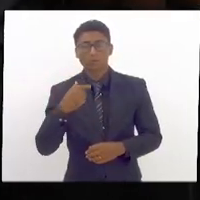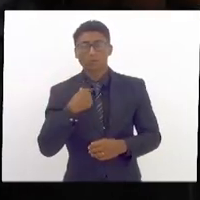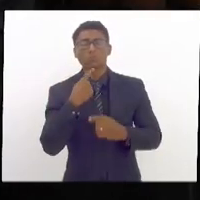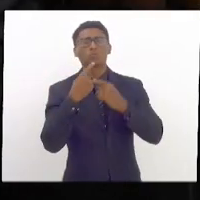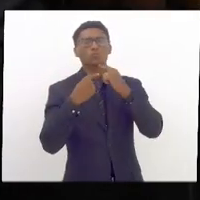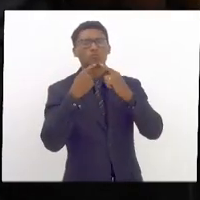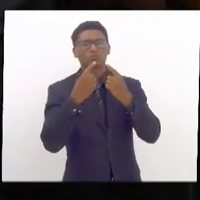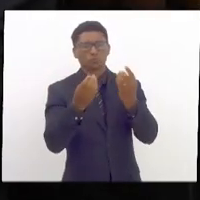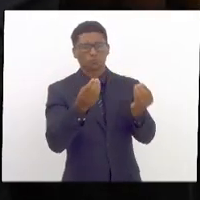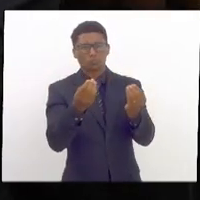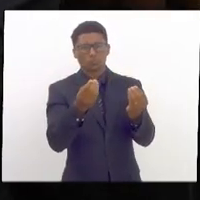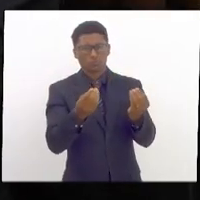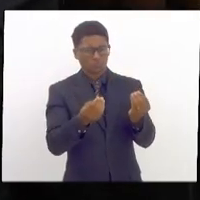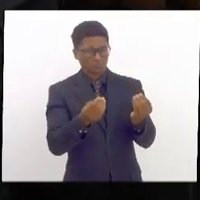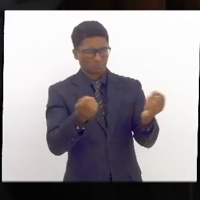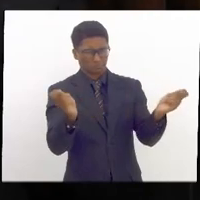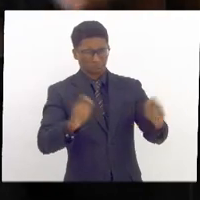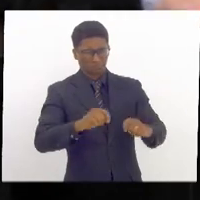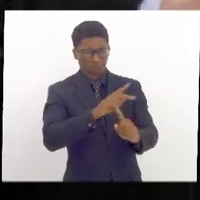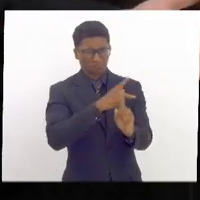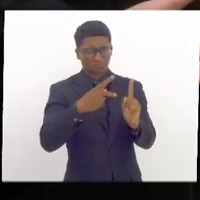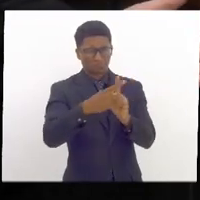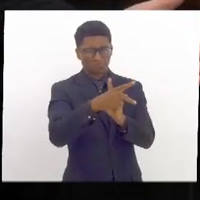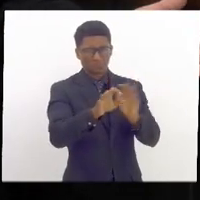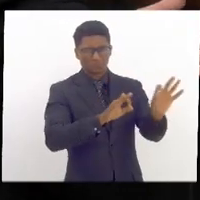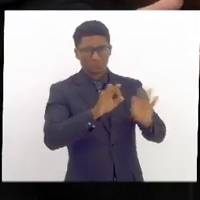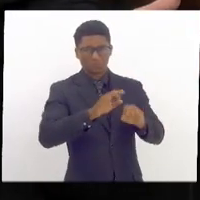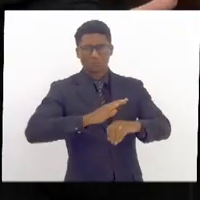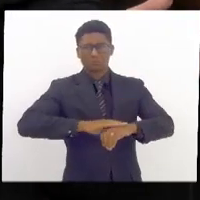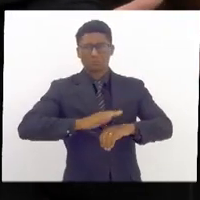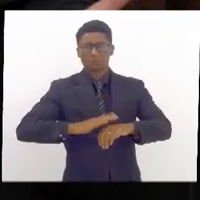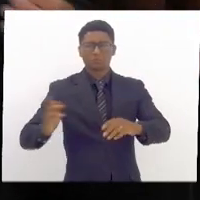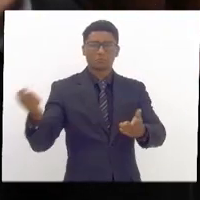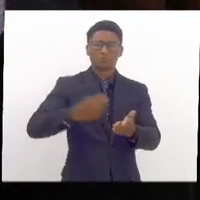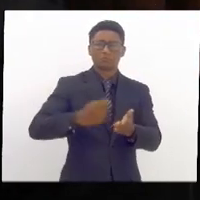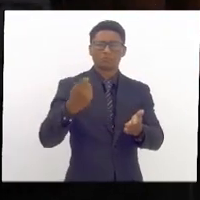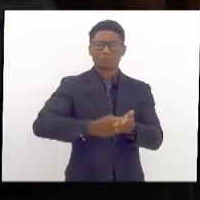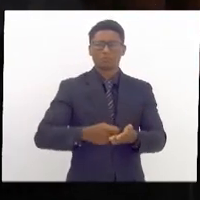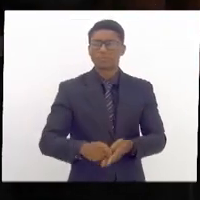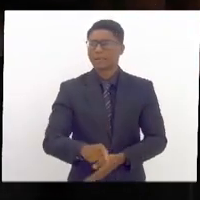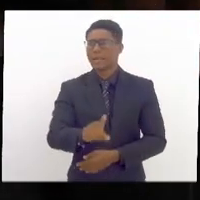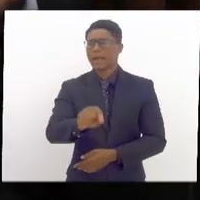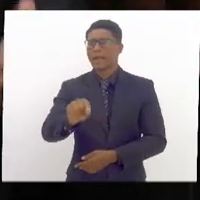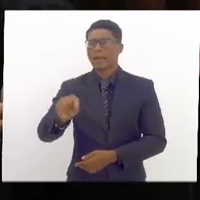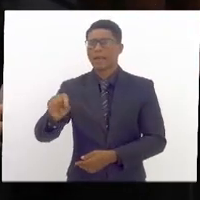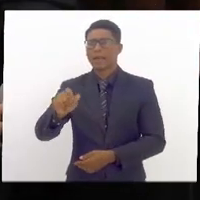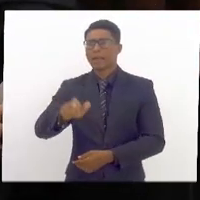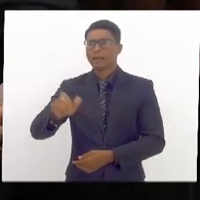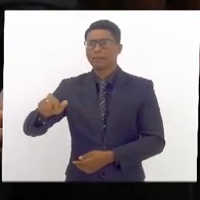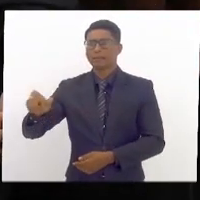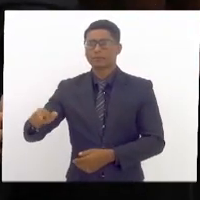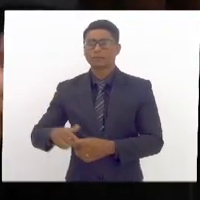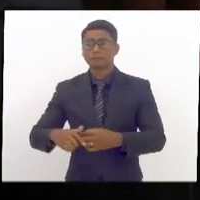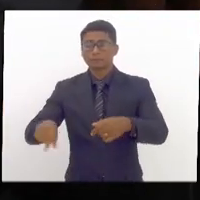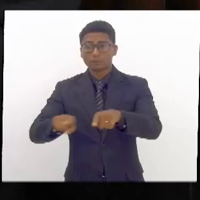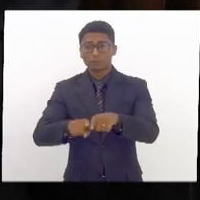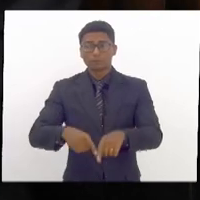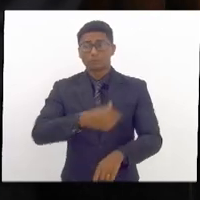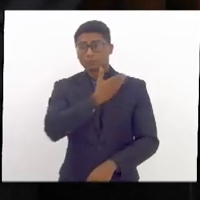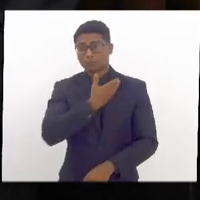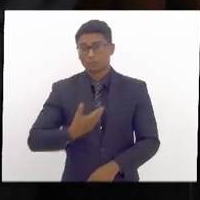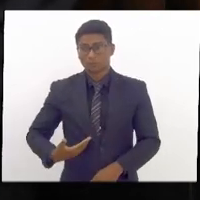viabilidade atuarial disso aqui. Qual vai ser a massa contributiva? Quais vão ser os aportes do fundo público da